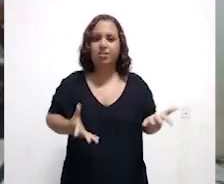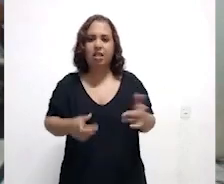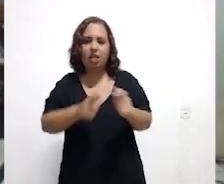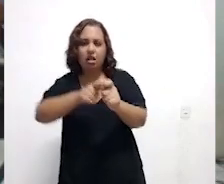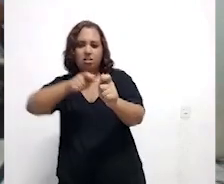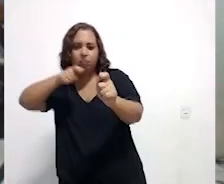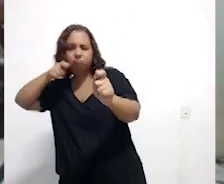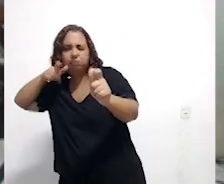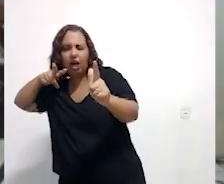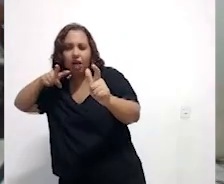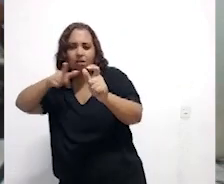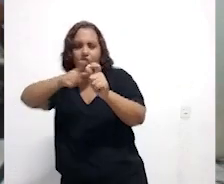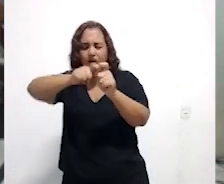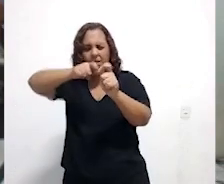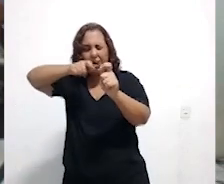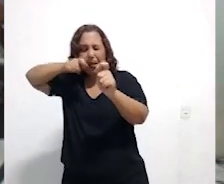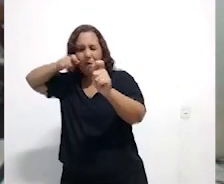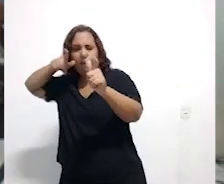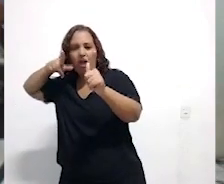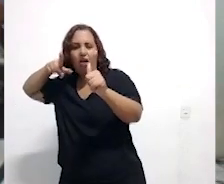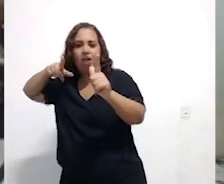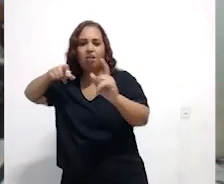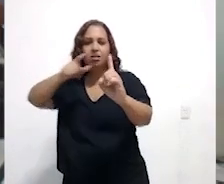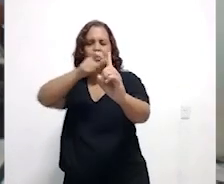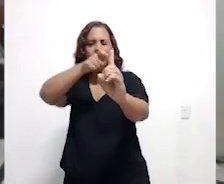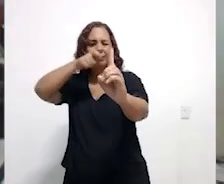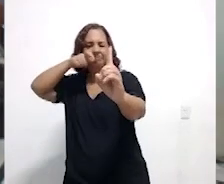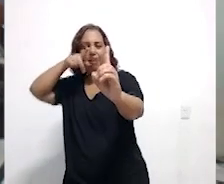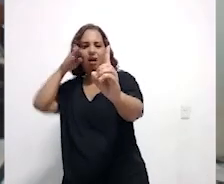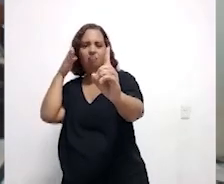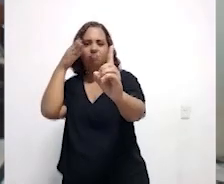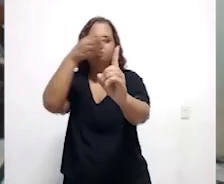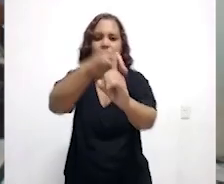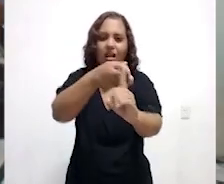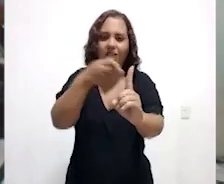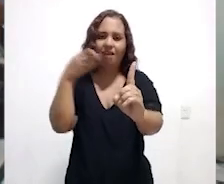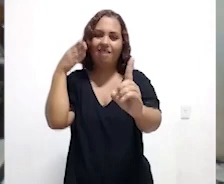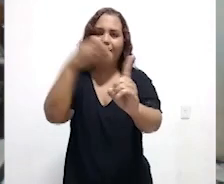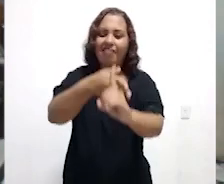O diabo ele quer nos destruir a todo custo.